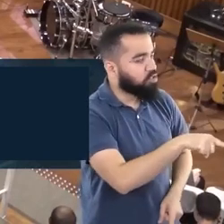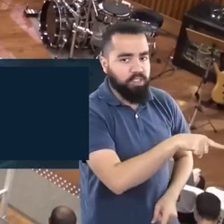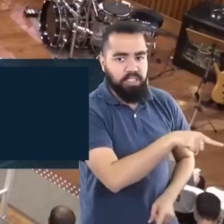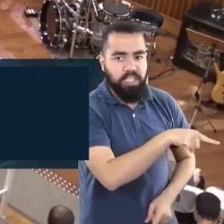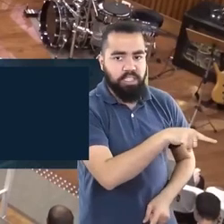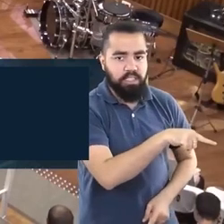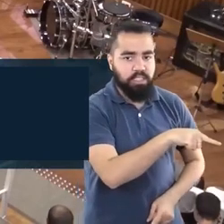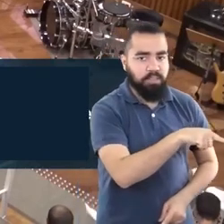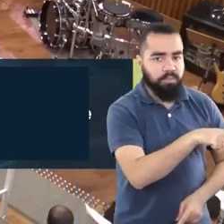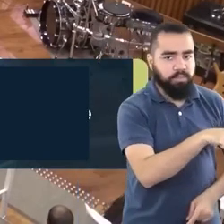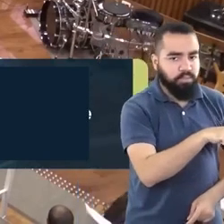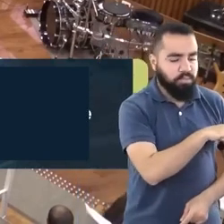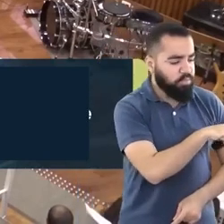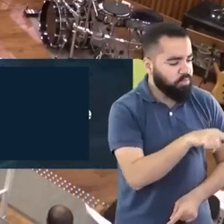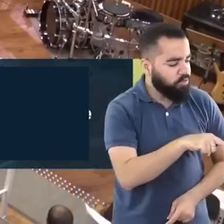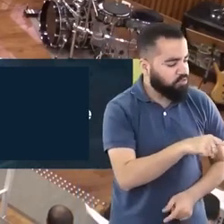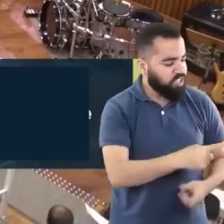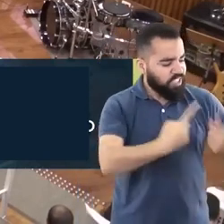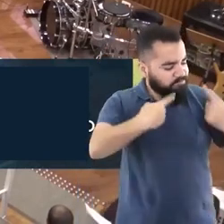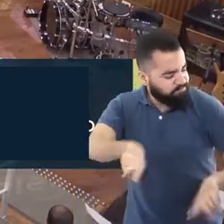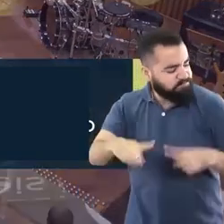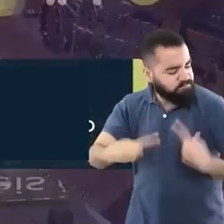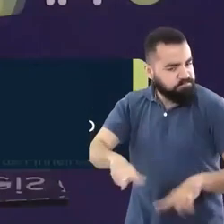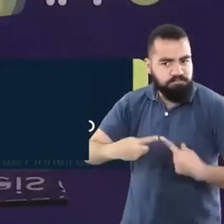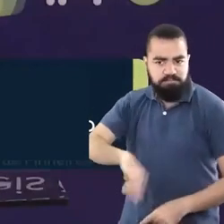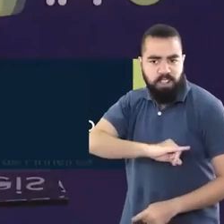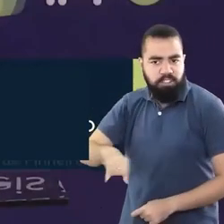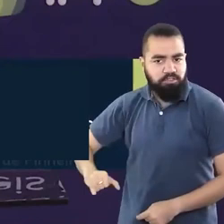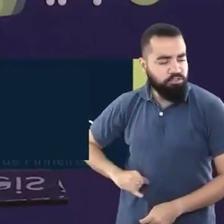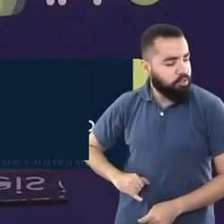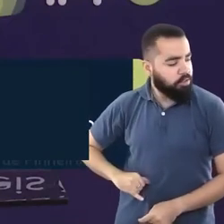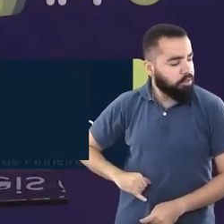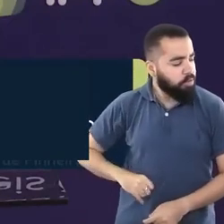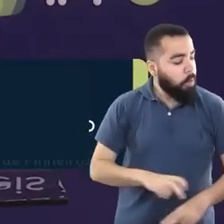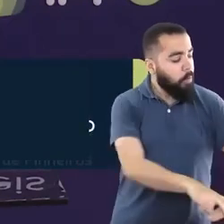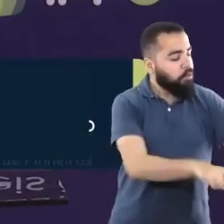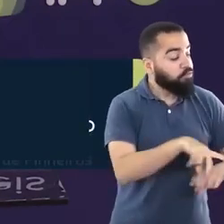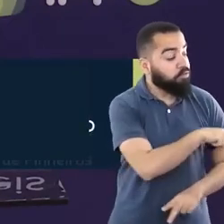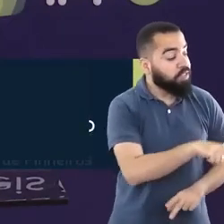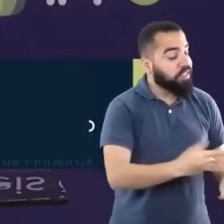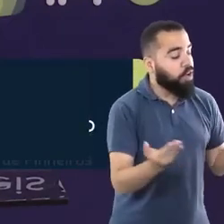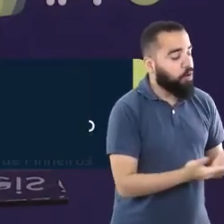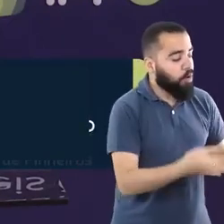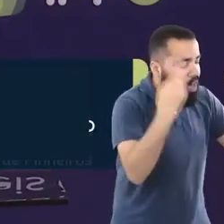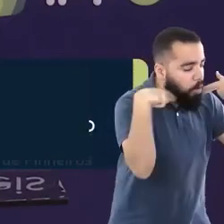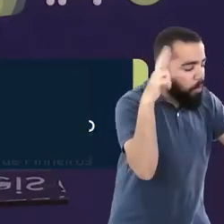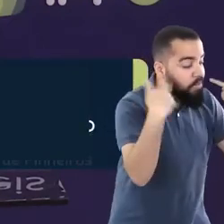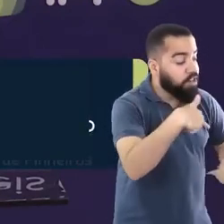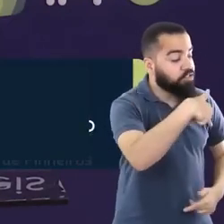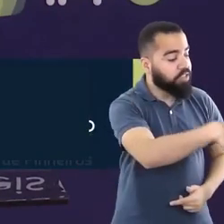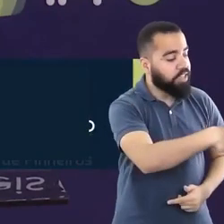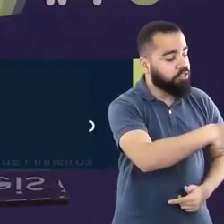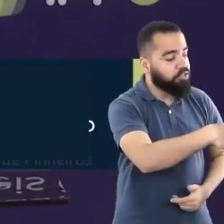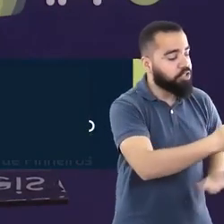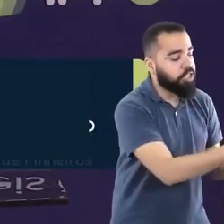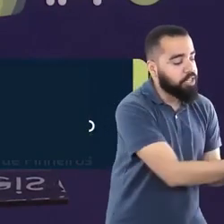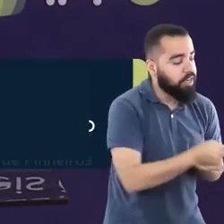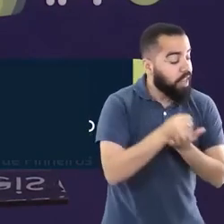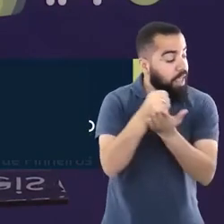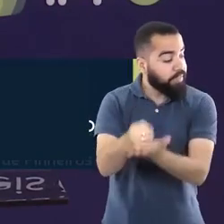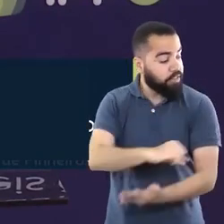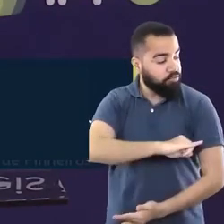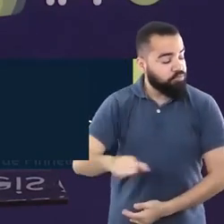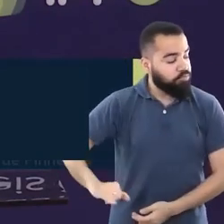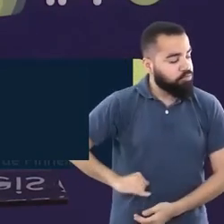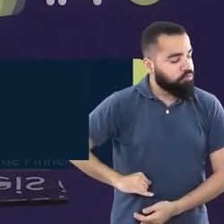mim o que era reto como o meu servo Jó. Tomai, pois, 7 novilhos e 7 carneiros, e ide ao meu servo